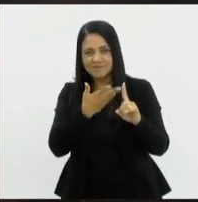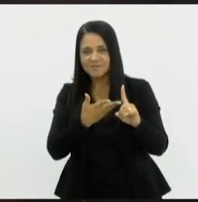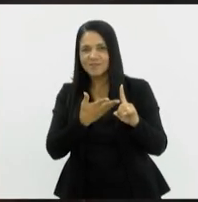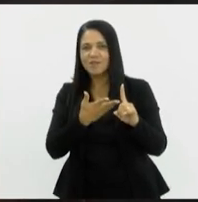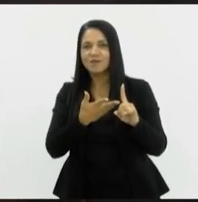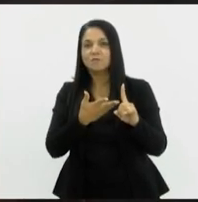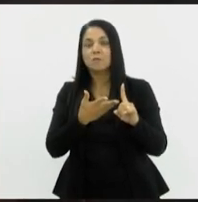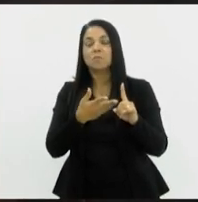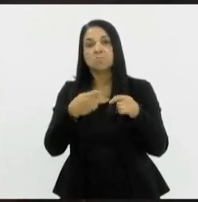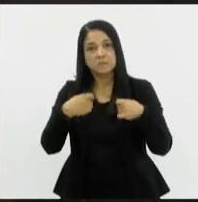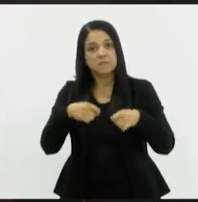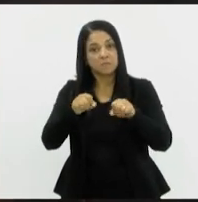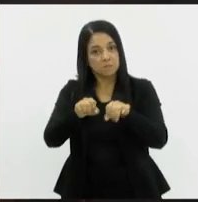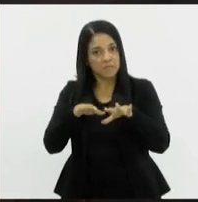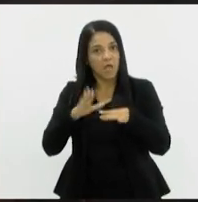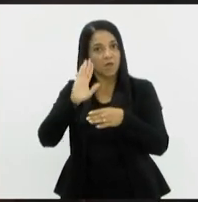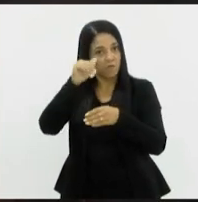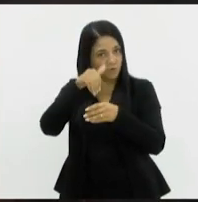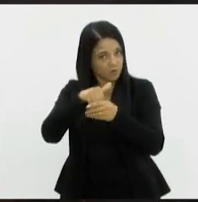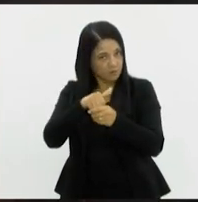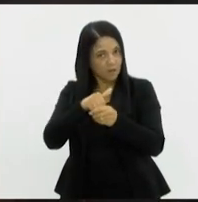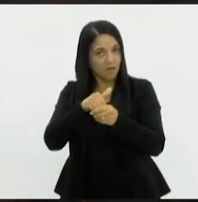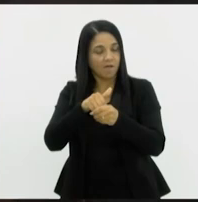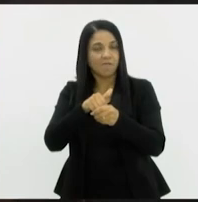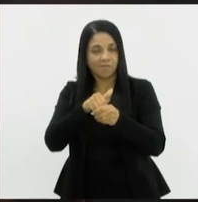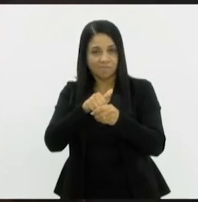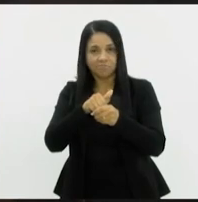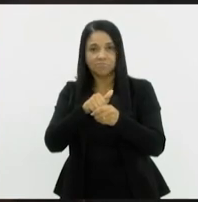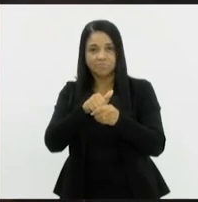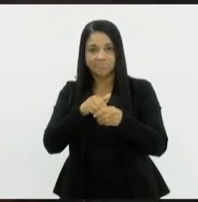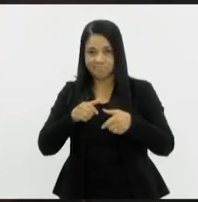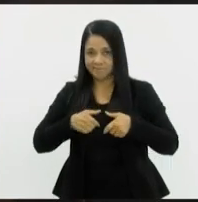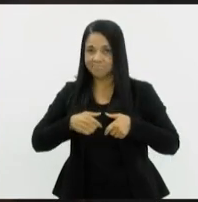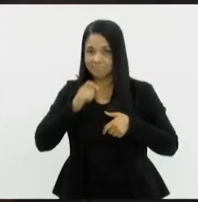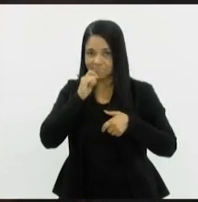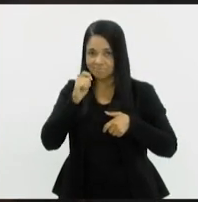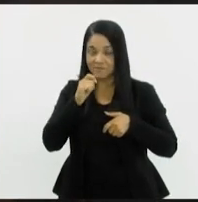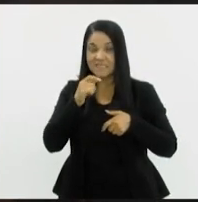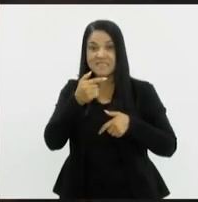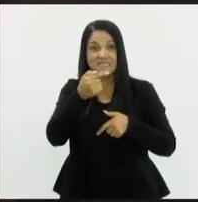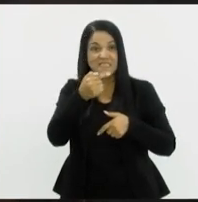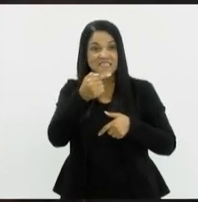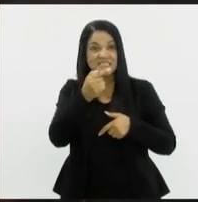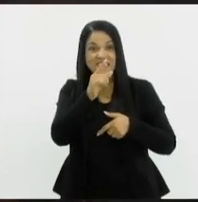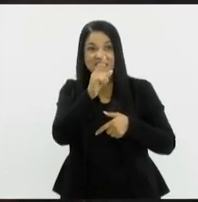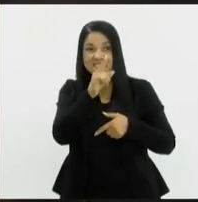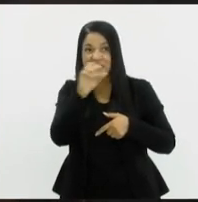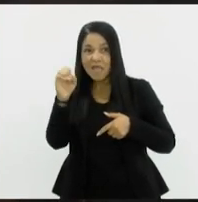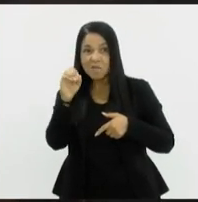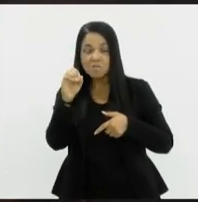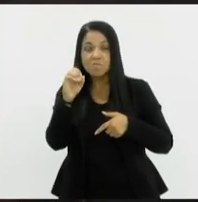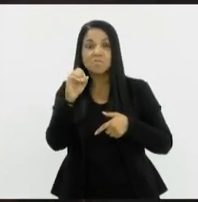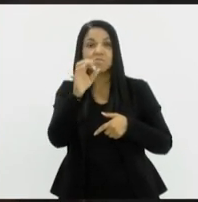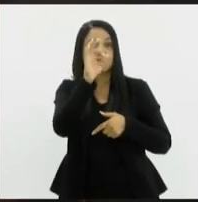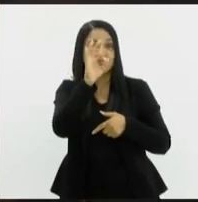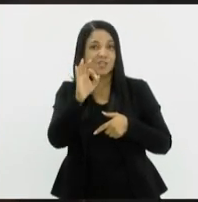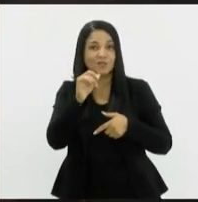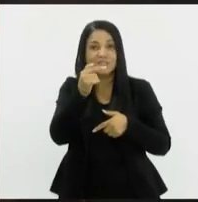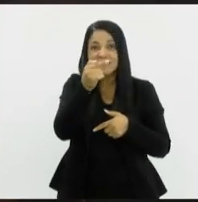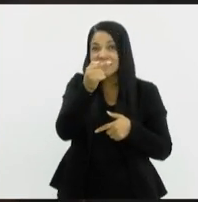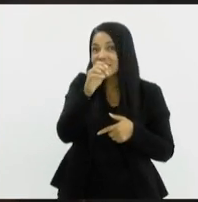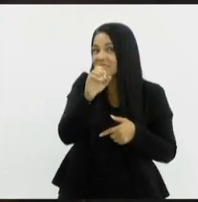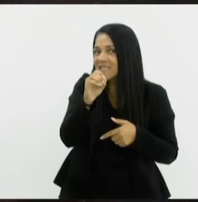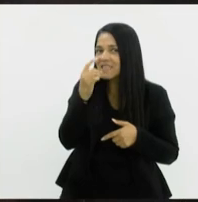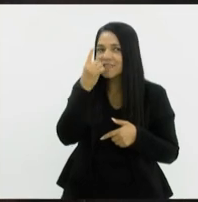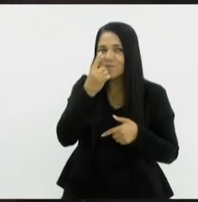passar pelo plenário, e quando a gente vê 100% dos 70 deputados assinando e concordando com a